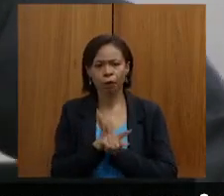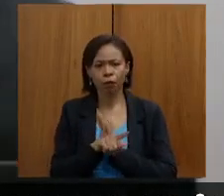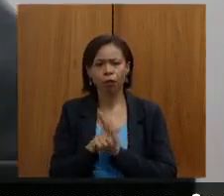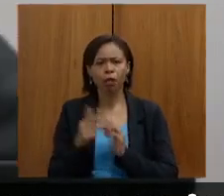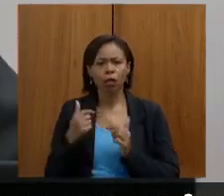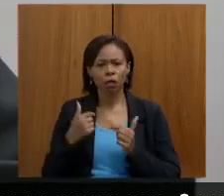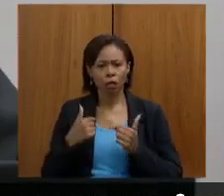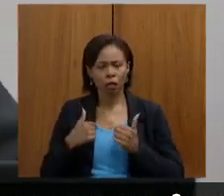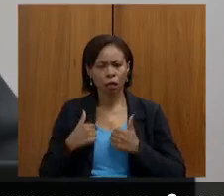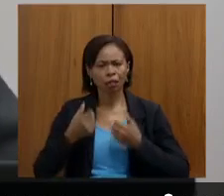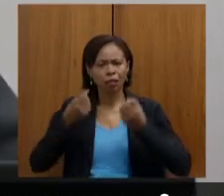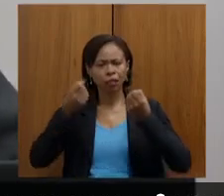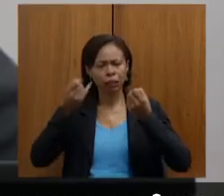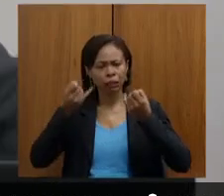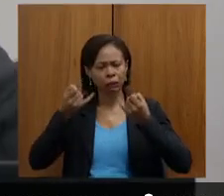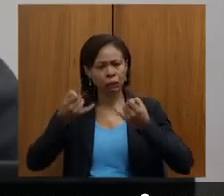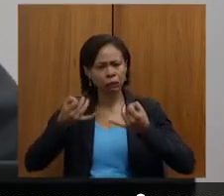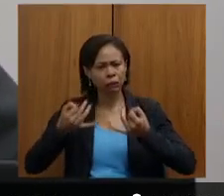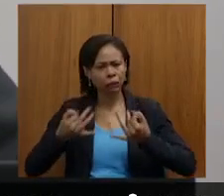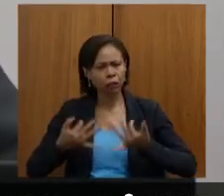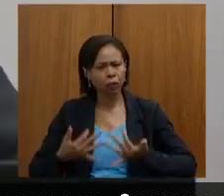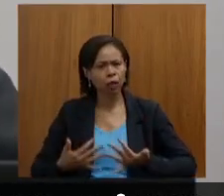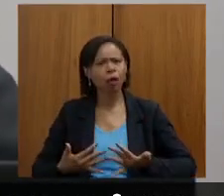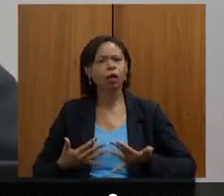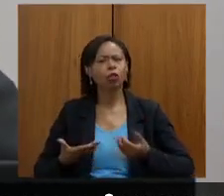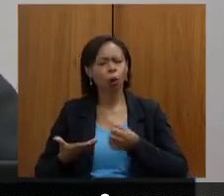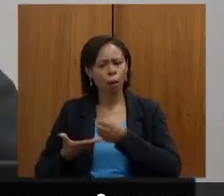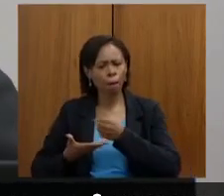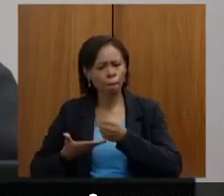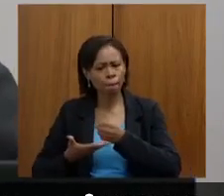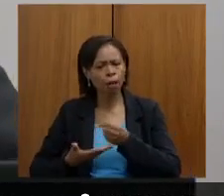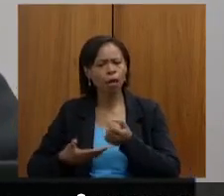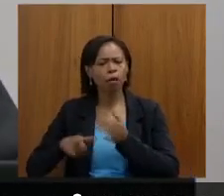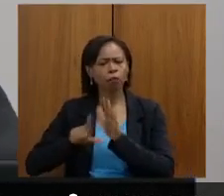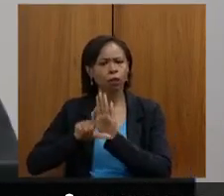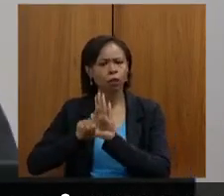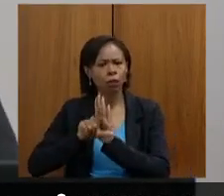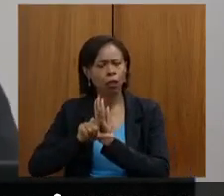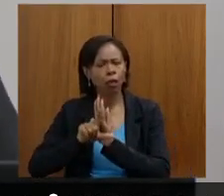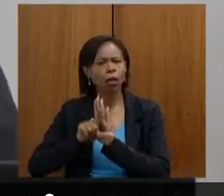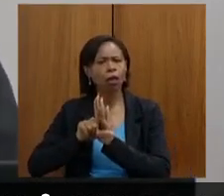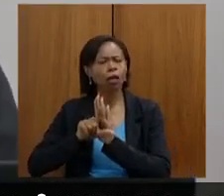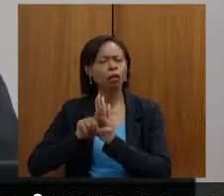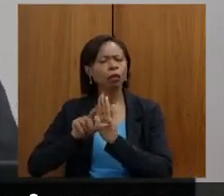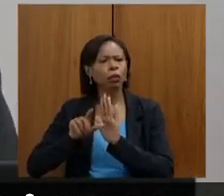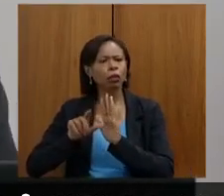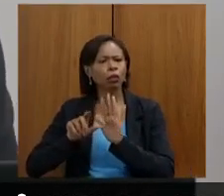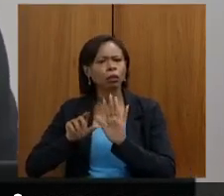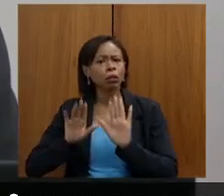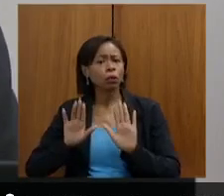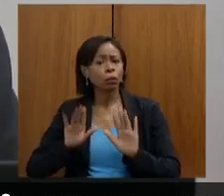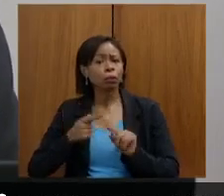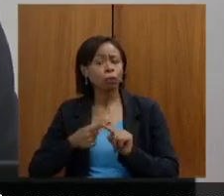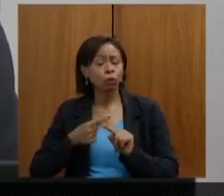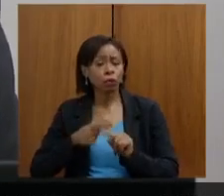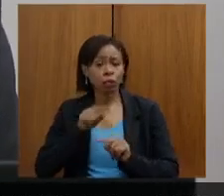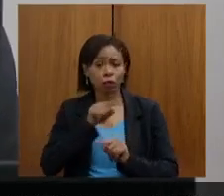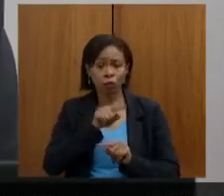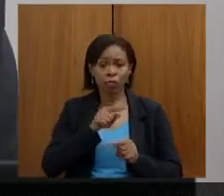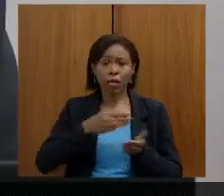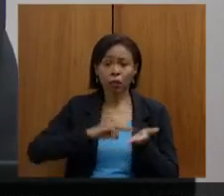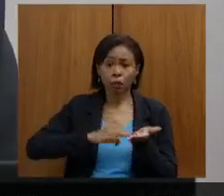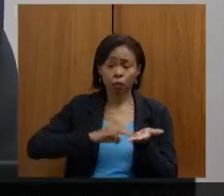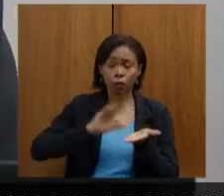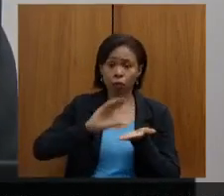ser bem enfático e trazer que toda a fundamentação jurídica Porque é necessário o senhor como membro Nato